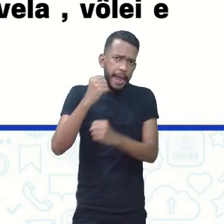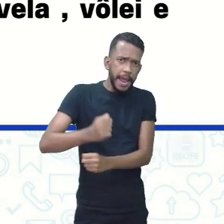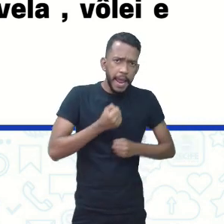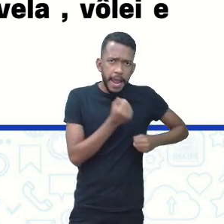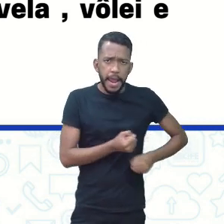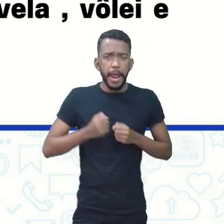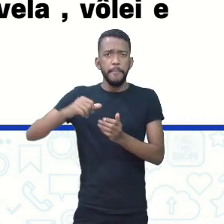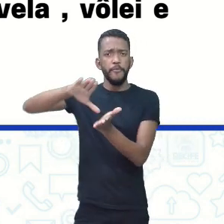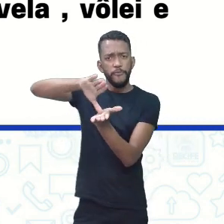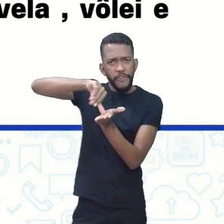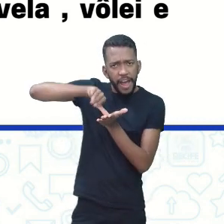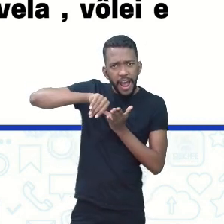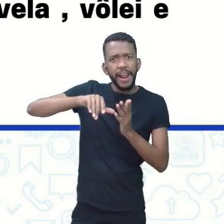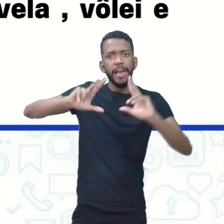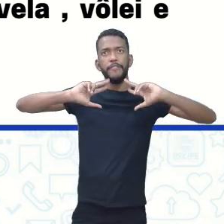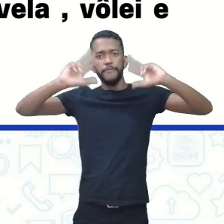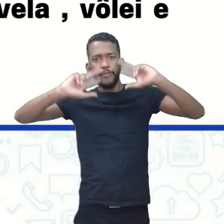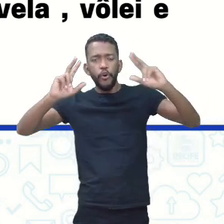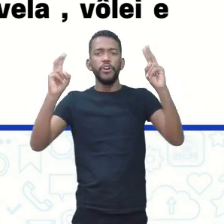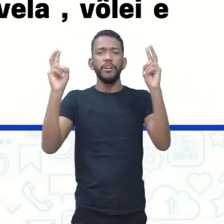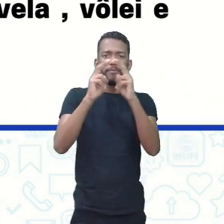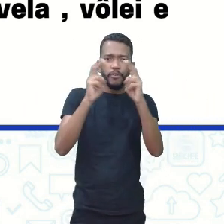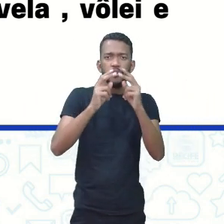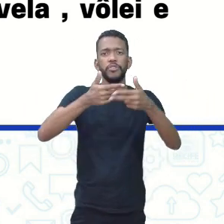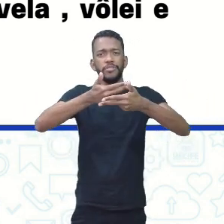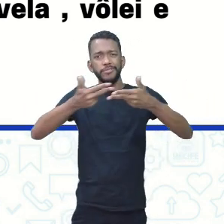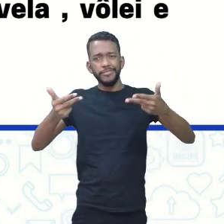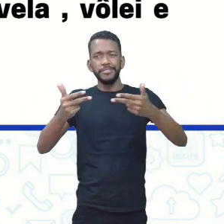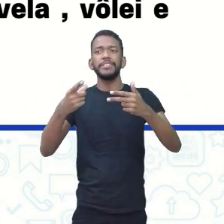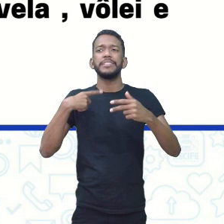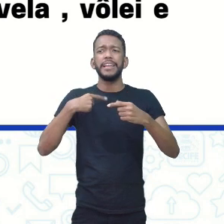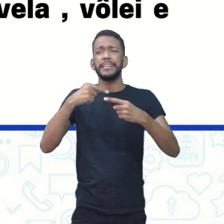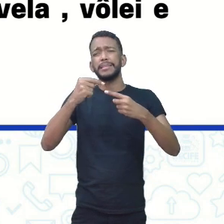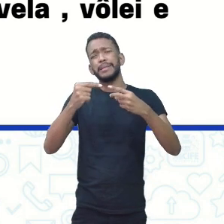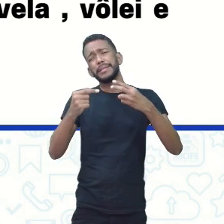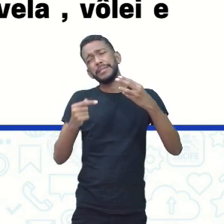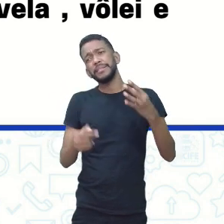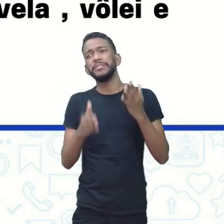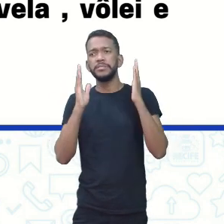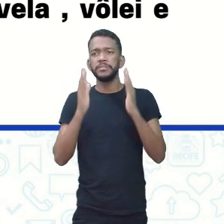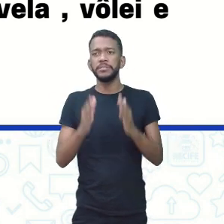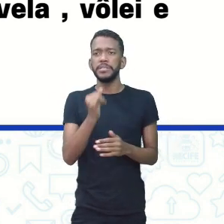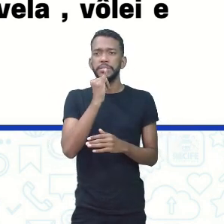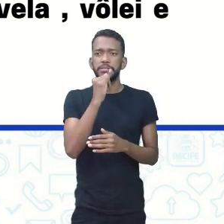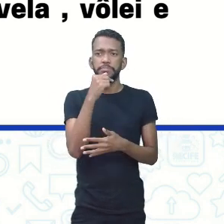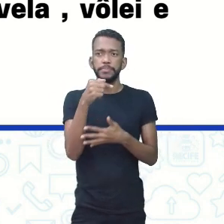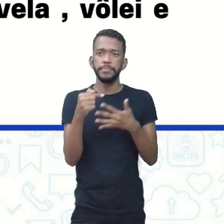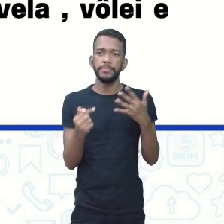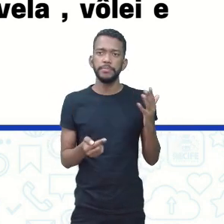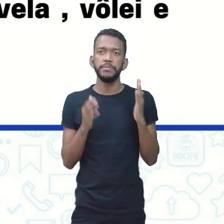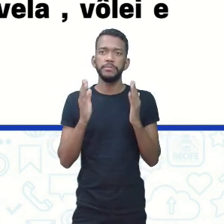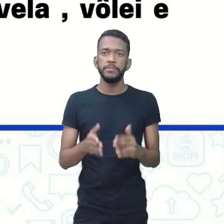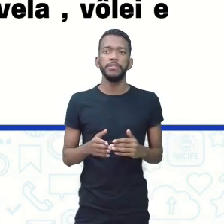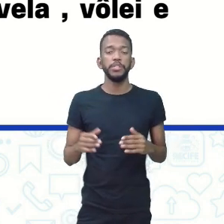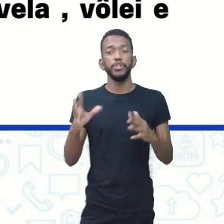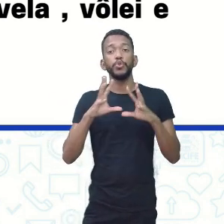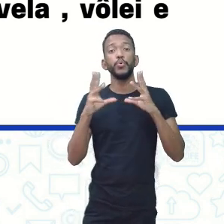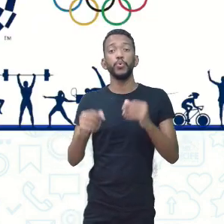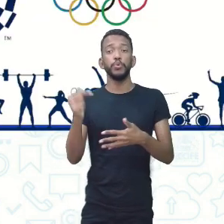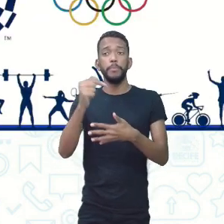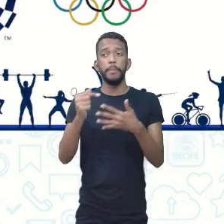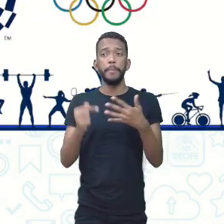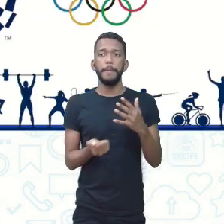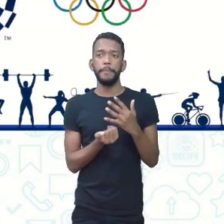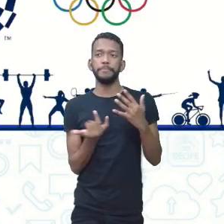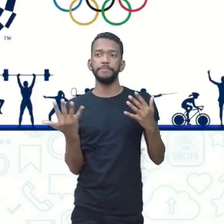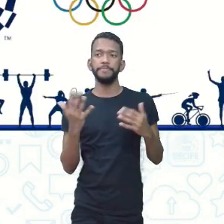vela, vôlei de praia. Então aqui são vários desses esportes, né, que a gente não vai citar porque são